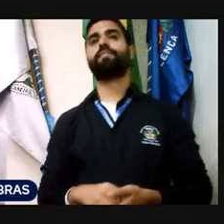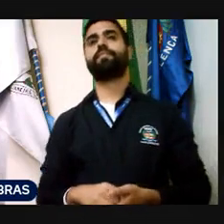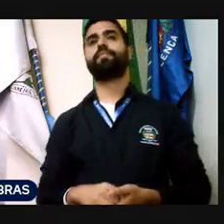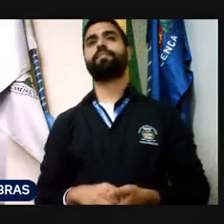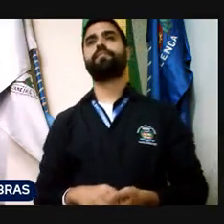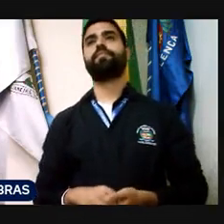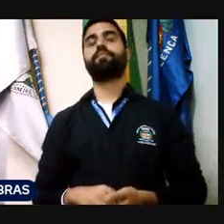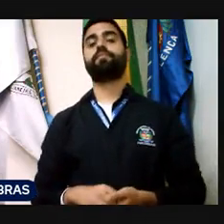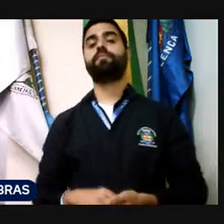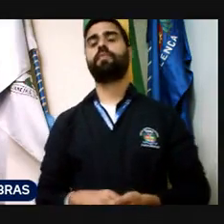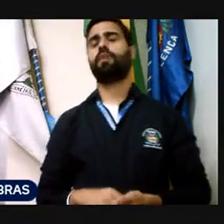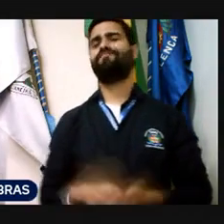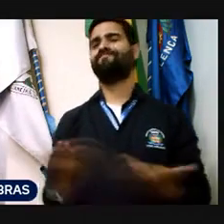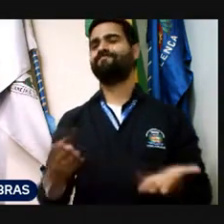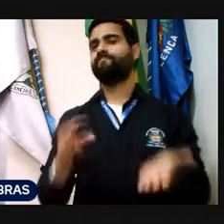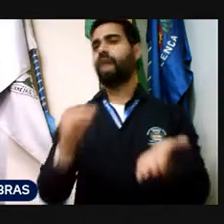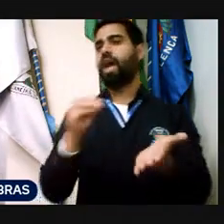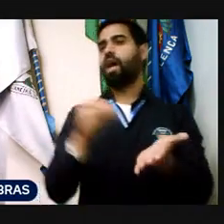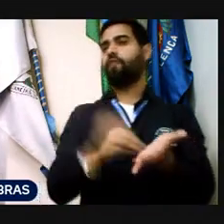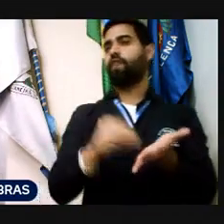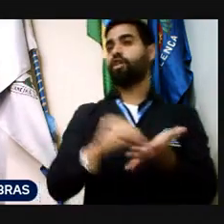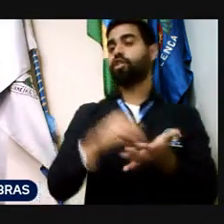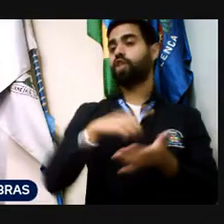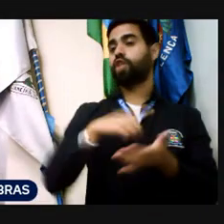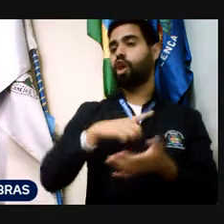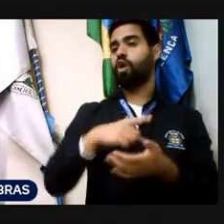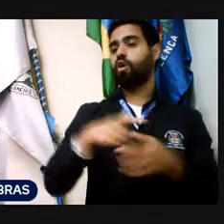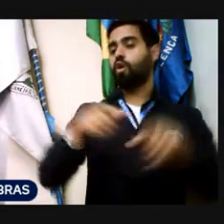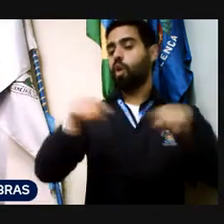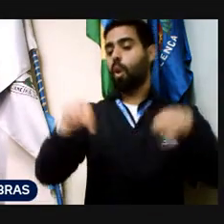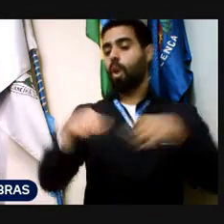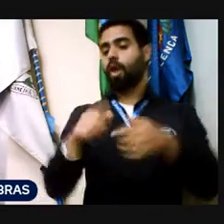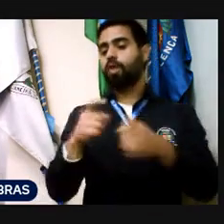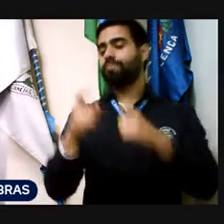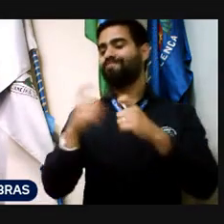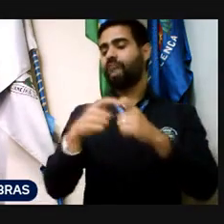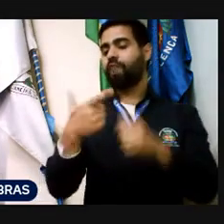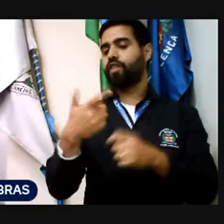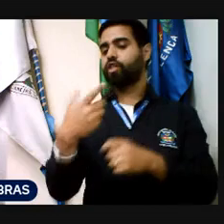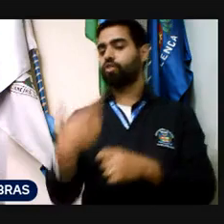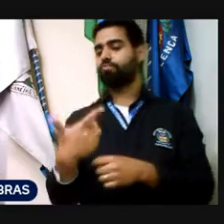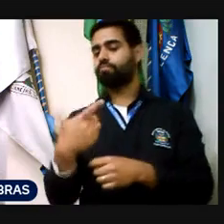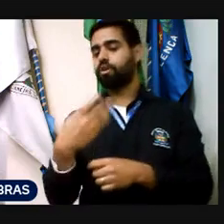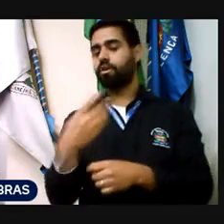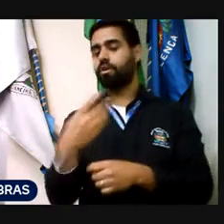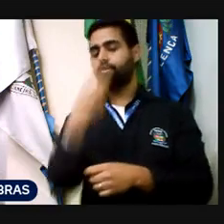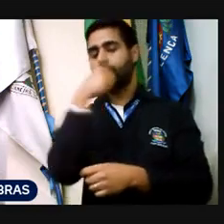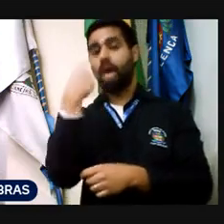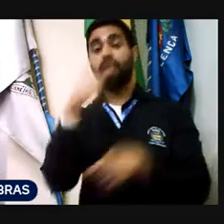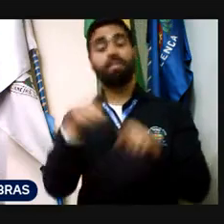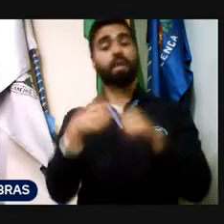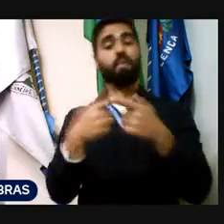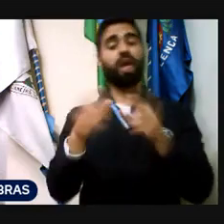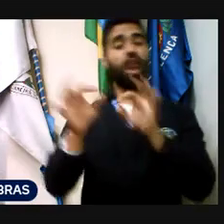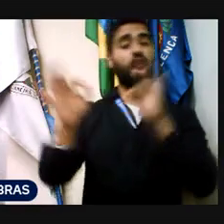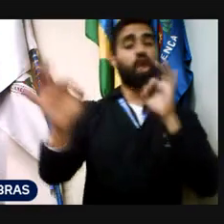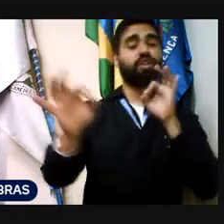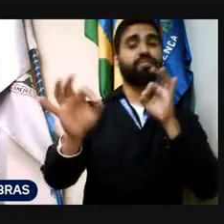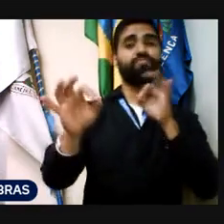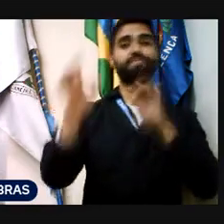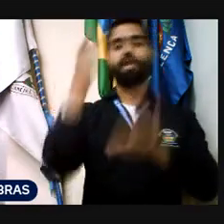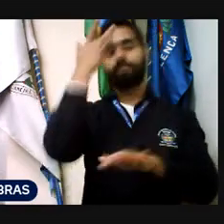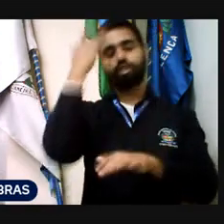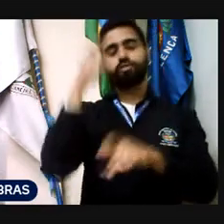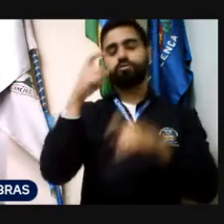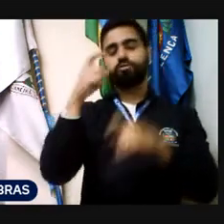Justificativa. A falta de um pronto-socorro 24 horas no distrito, a distância entre o hospital mais próximo, é uma preocupação constante do mandato deste